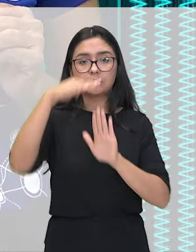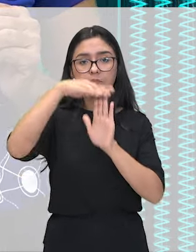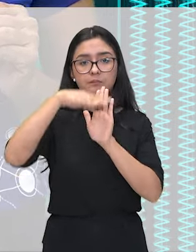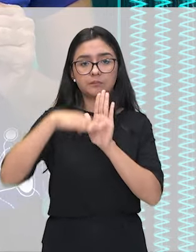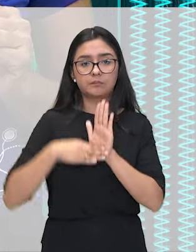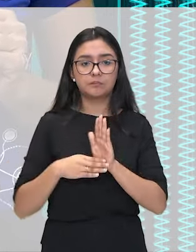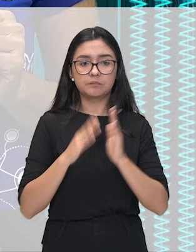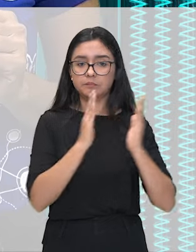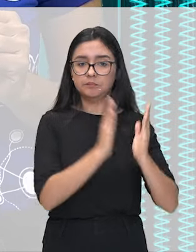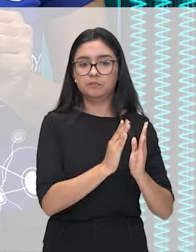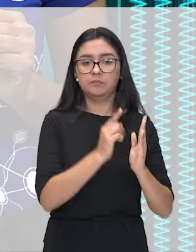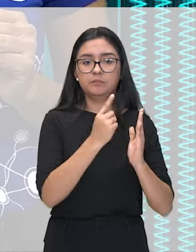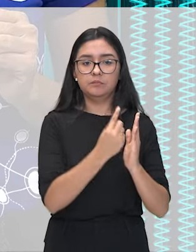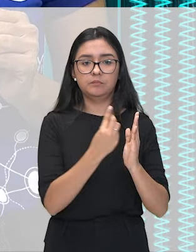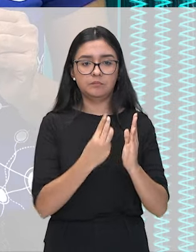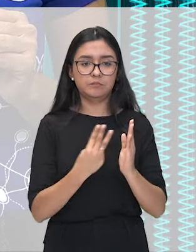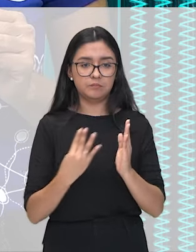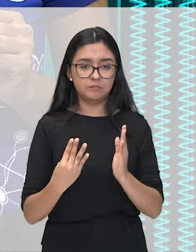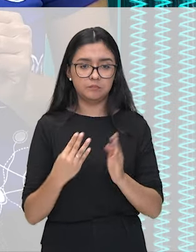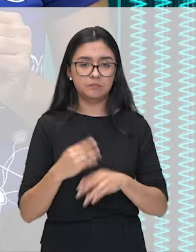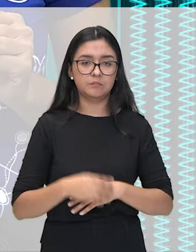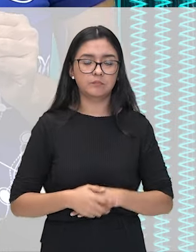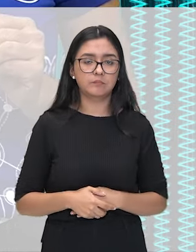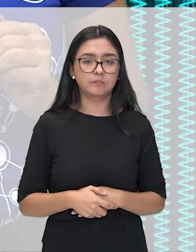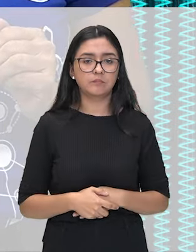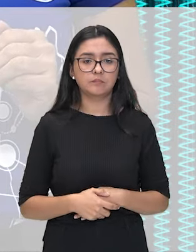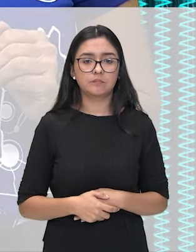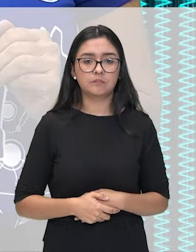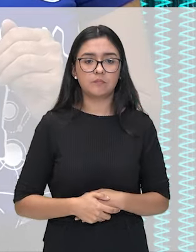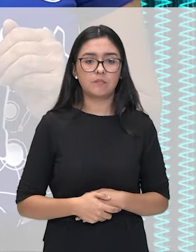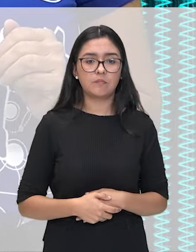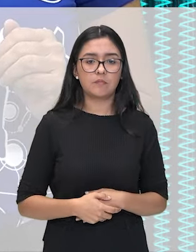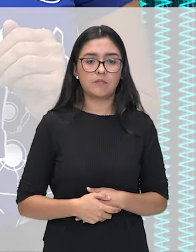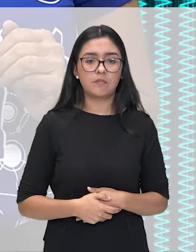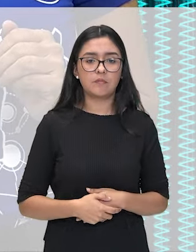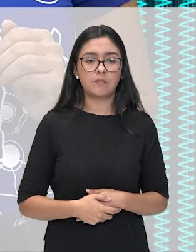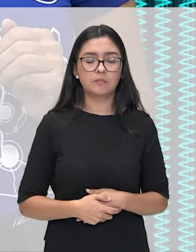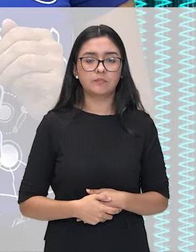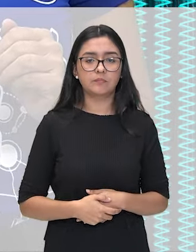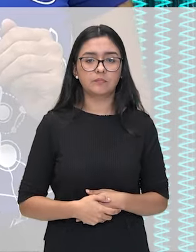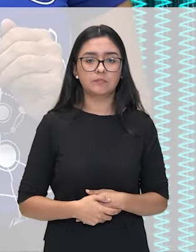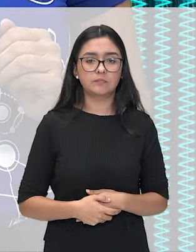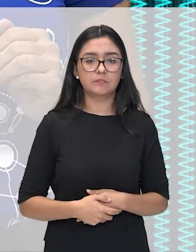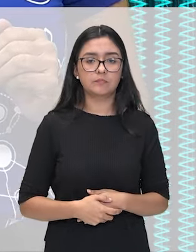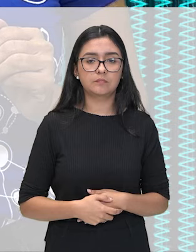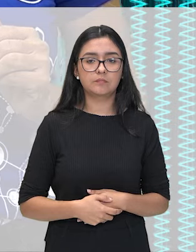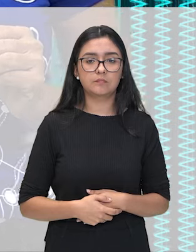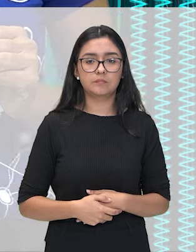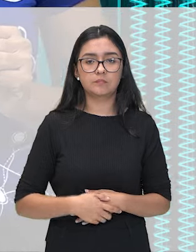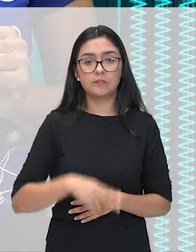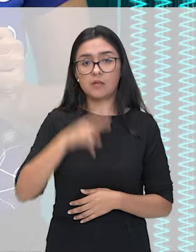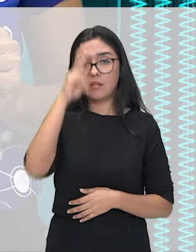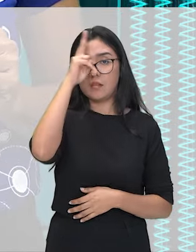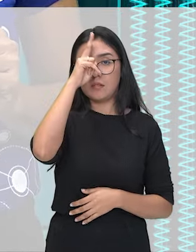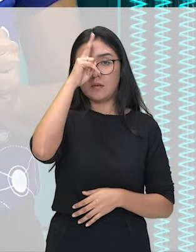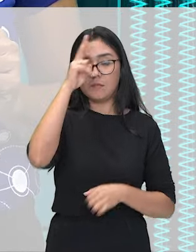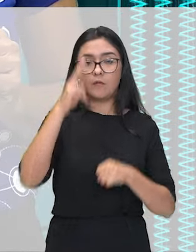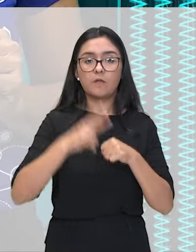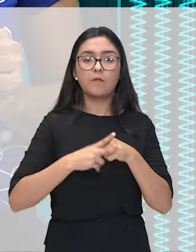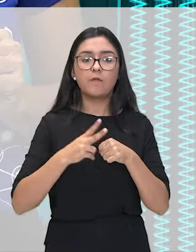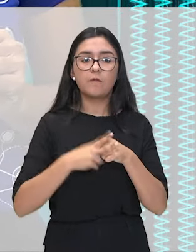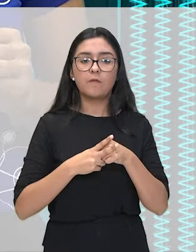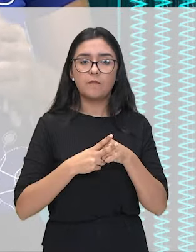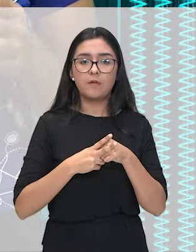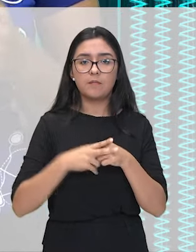studing driving working Running Lembrando que o verbo principal sempre vem